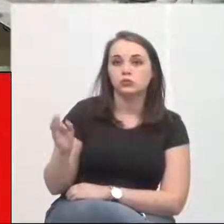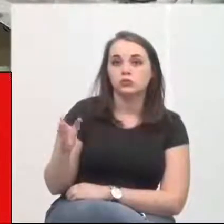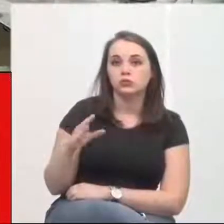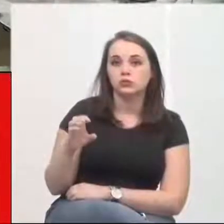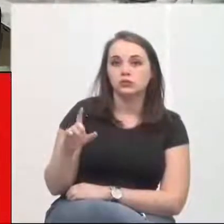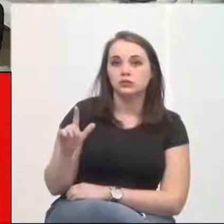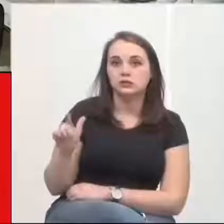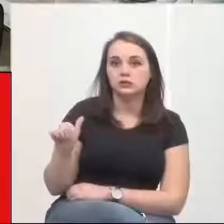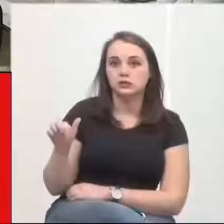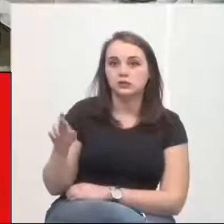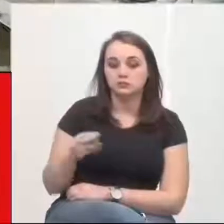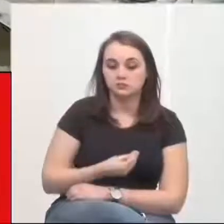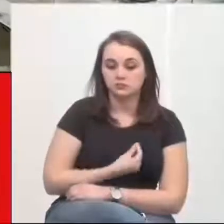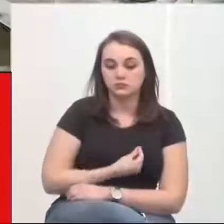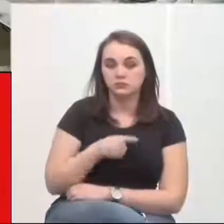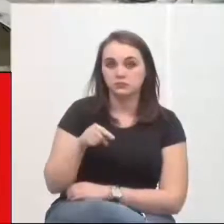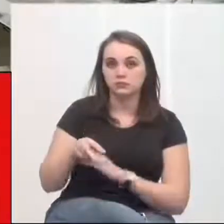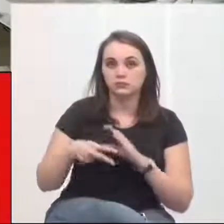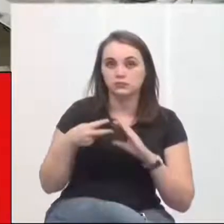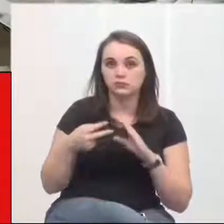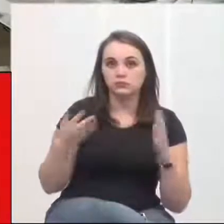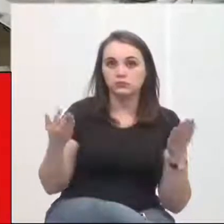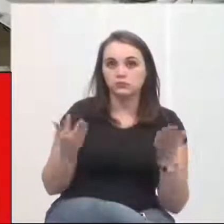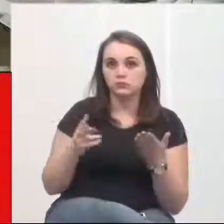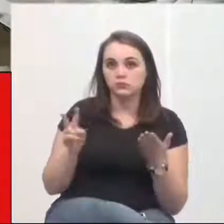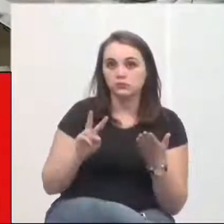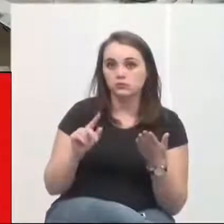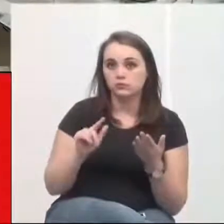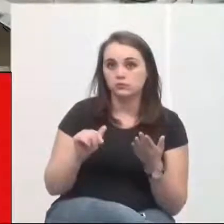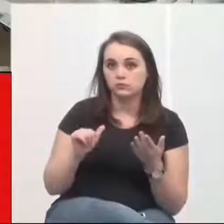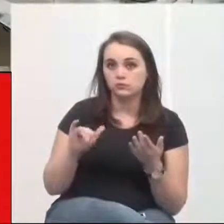Progressista. Com a palavra, vereador Zairo Casagrande.